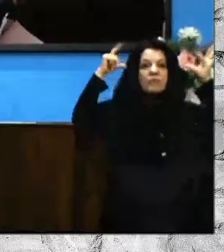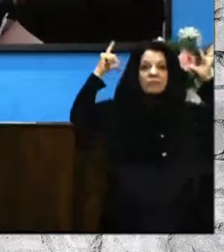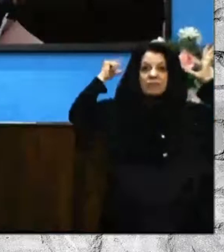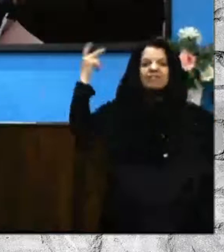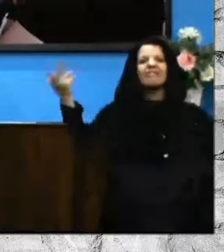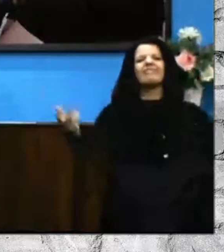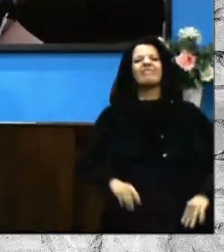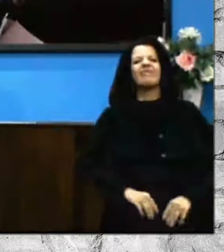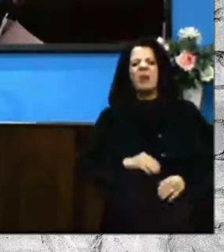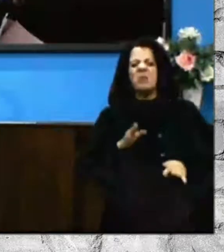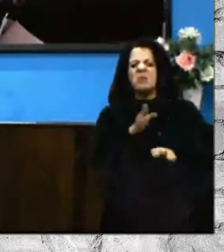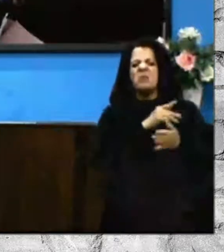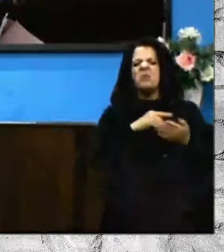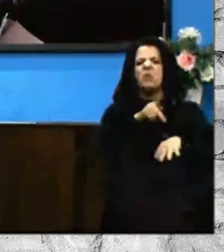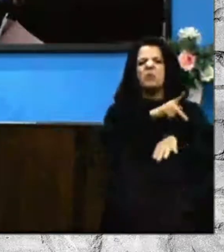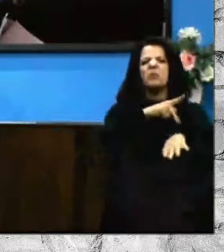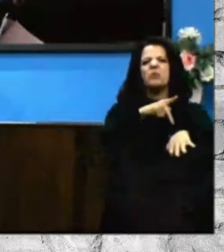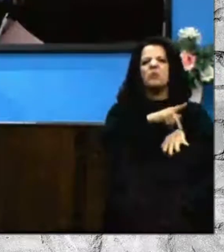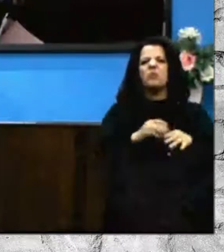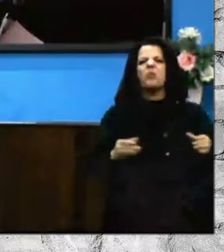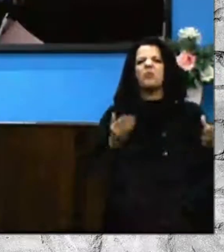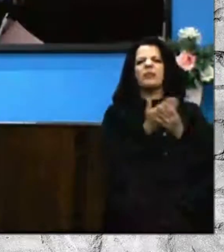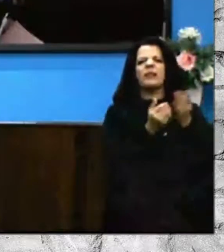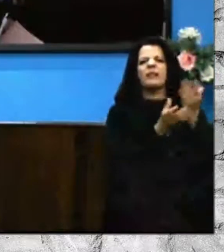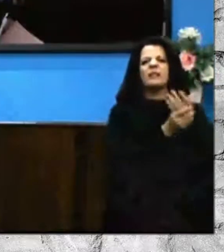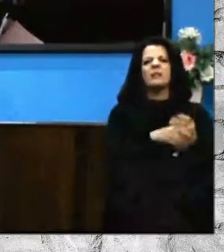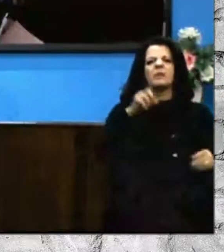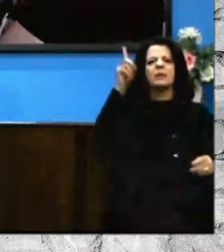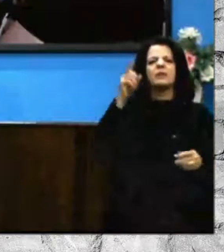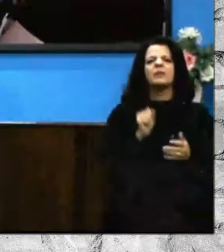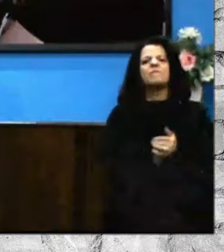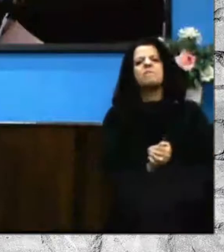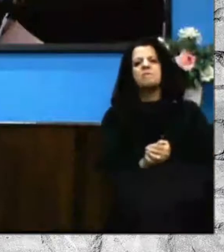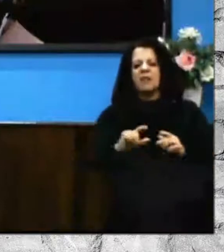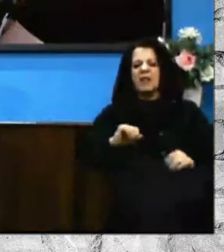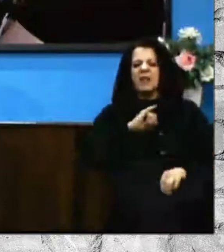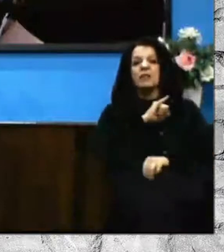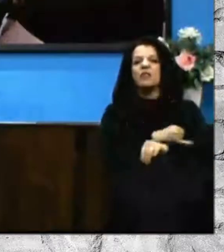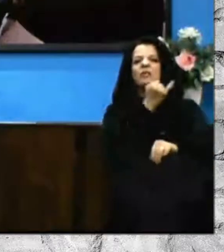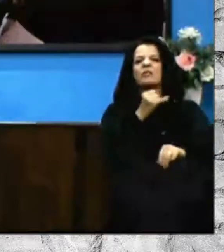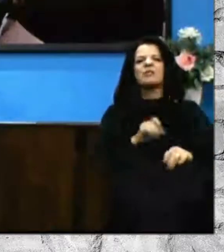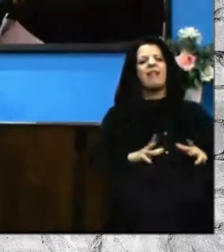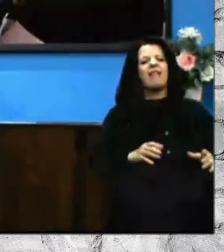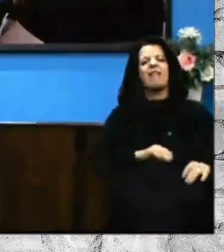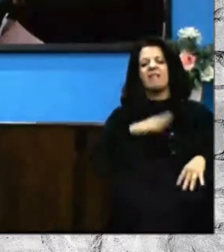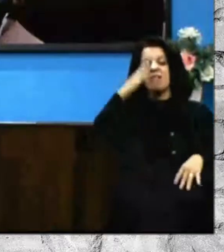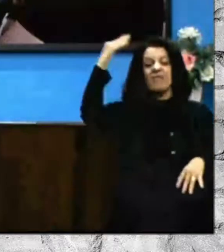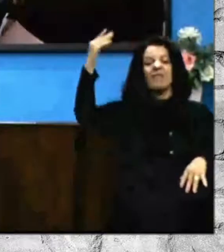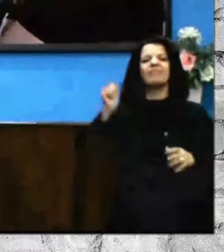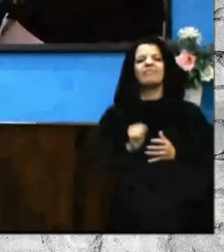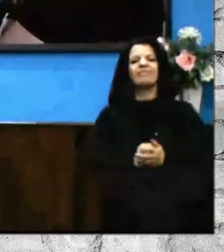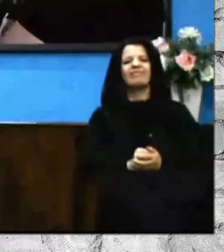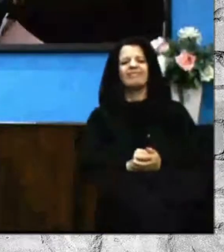oprimido estaria em suas mãos. Jerusalém, não Roma, seria a sede do seu governo. O diabo leva a um alto monte e diz: olhe